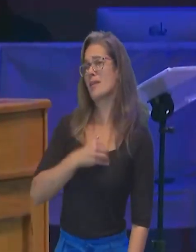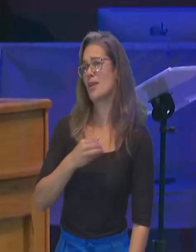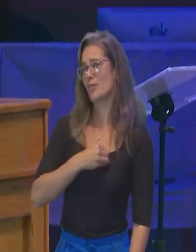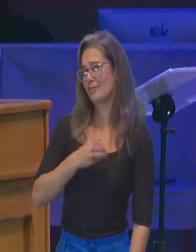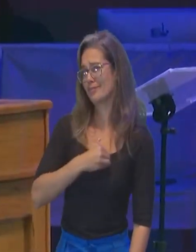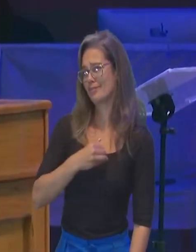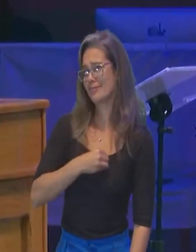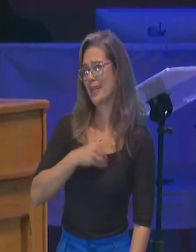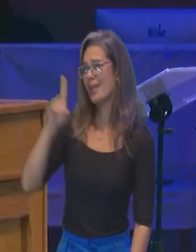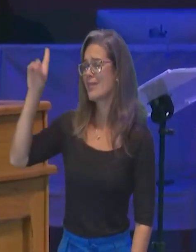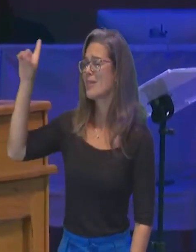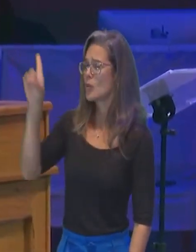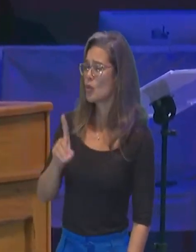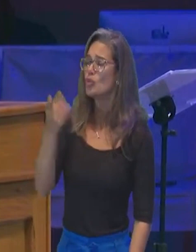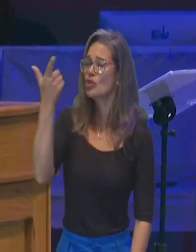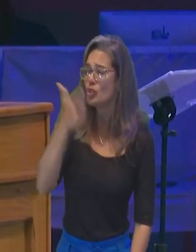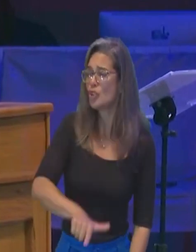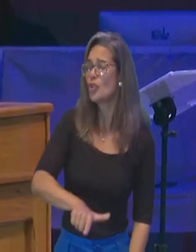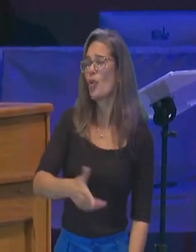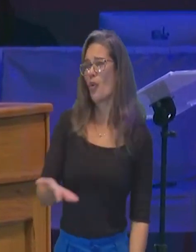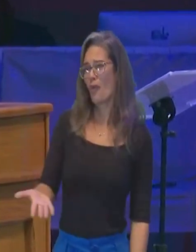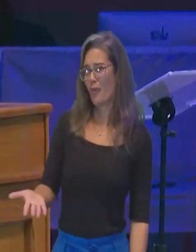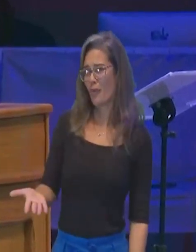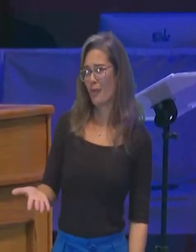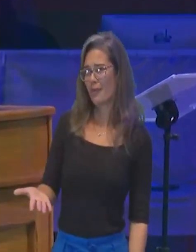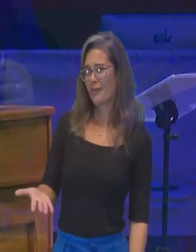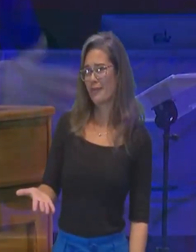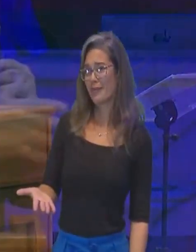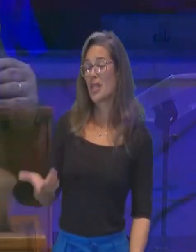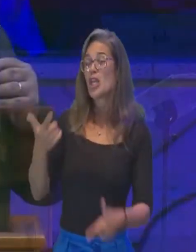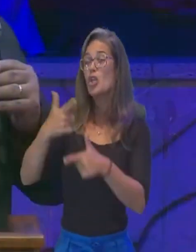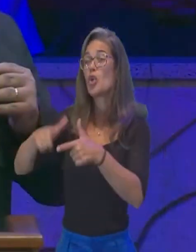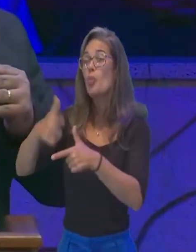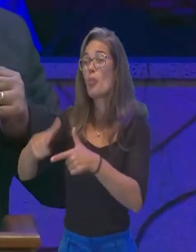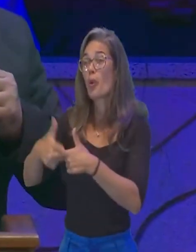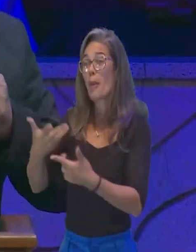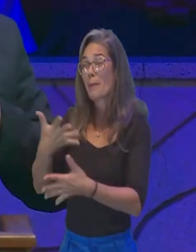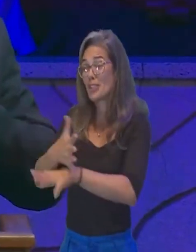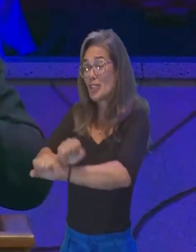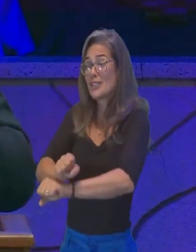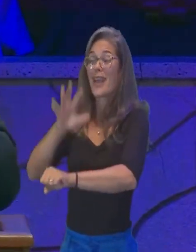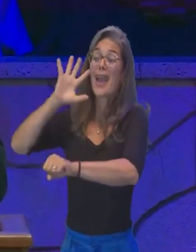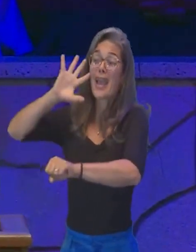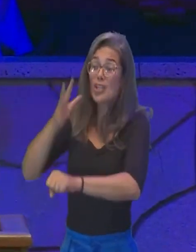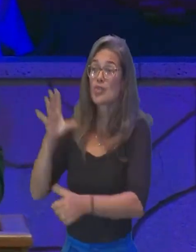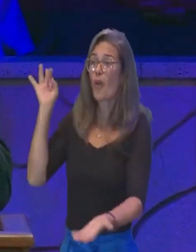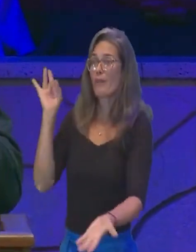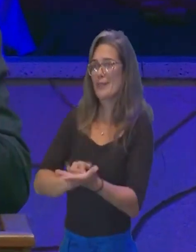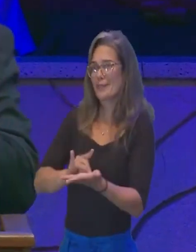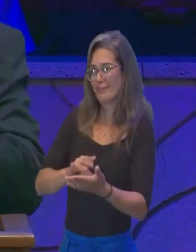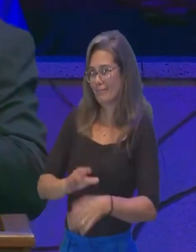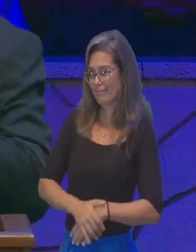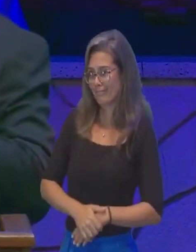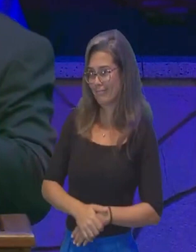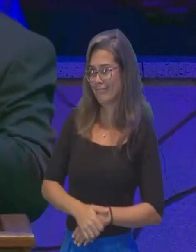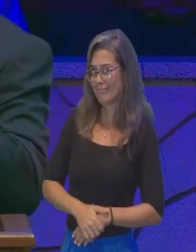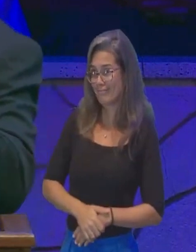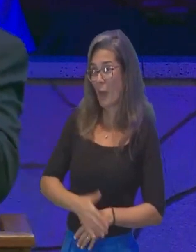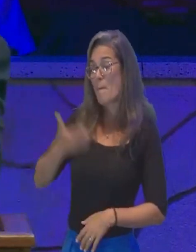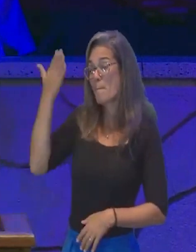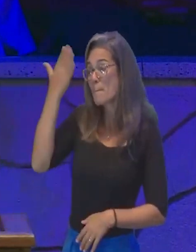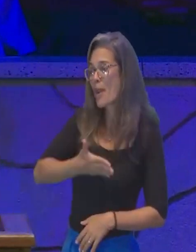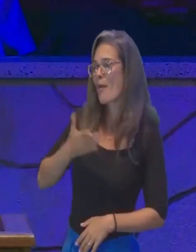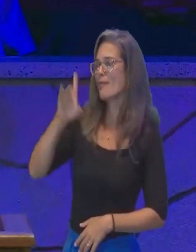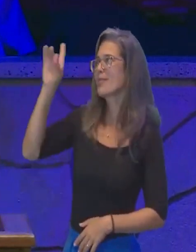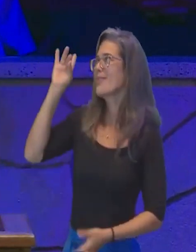as manifestações contrárias da natureza cessem, como esta seca que está sobre eles. E diz a palavra de Deus que diante